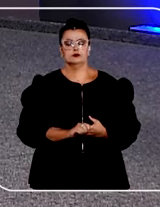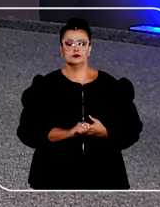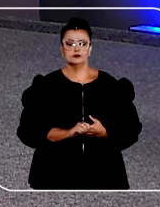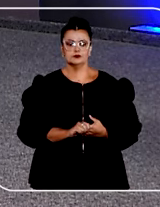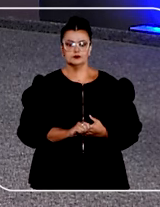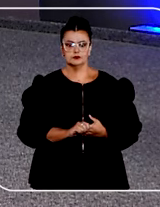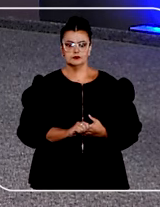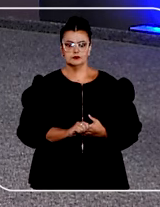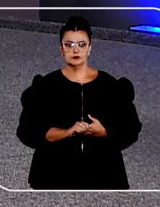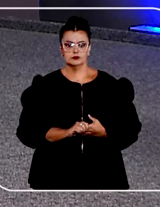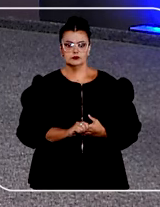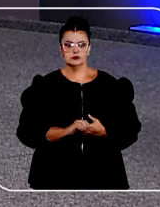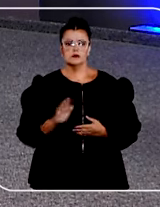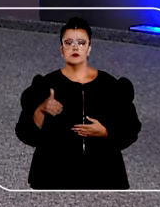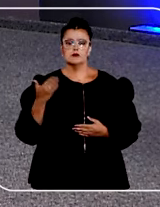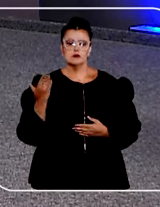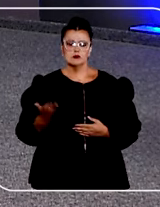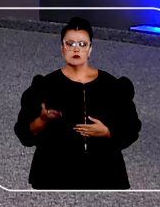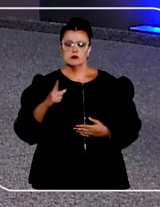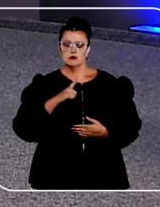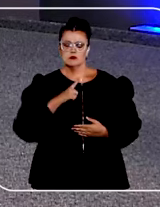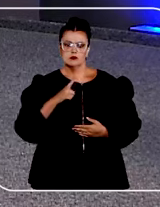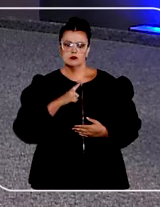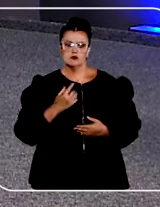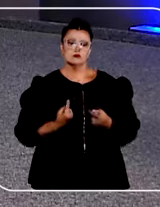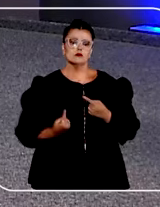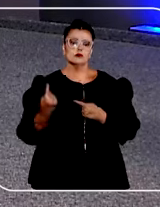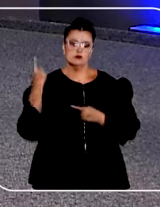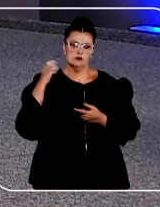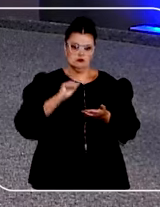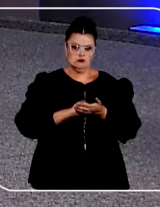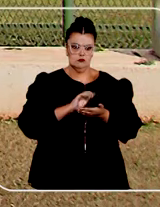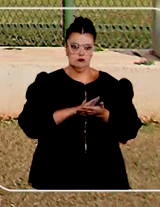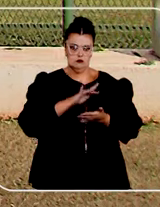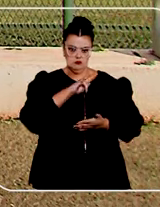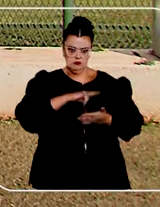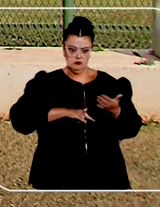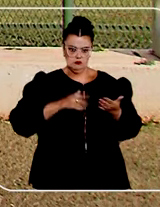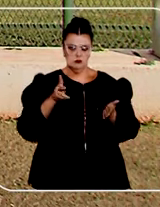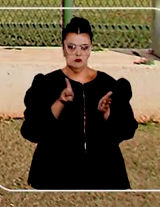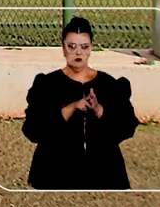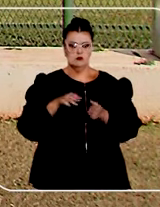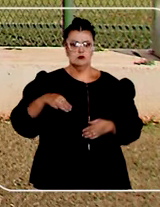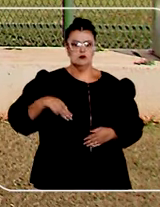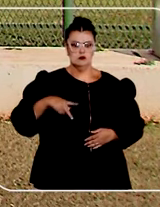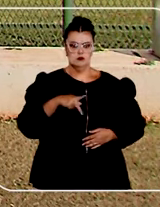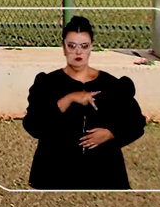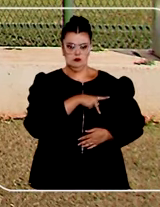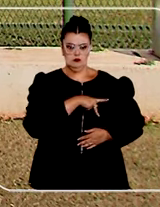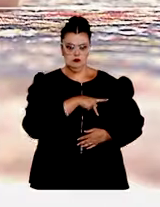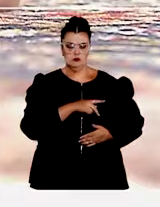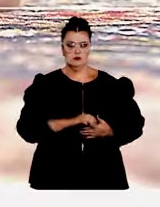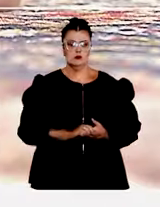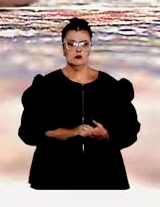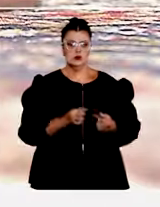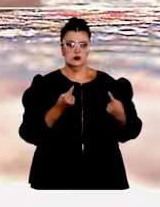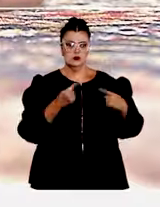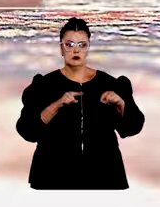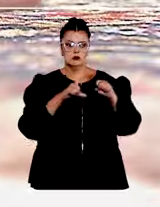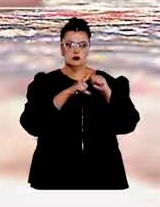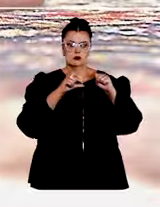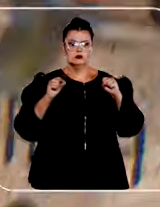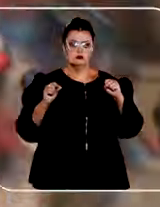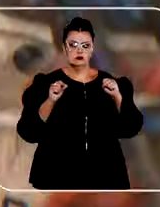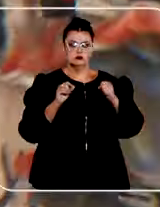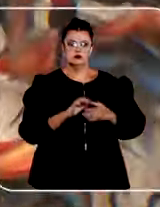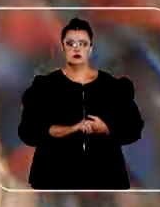Liamara Mendes o caso teve origem em ação civil pública ajuizada pelo Ministério Público Federal contra autor de